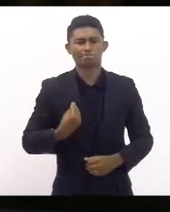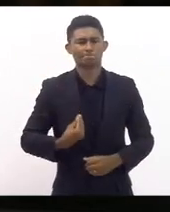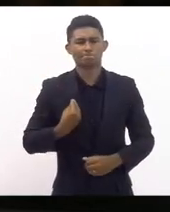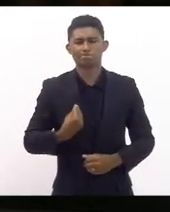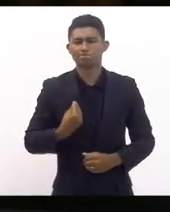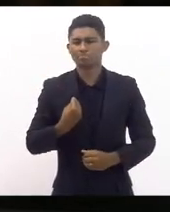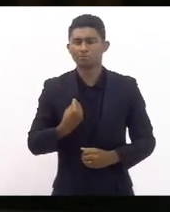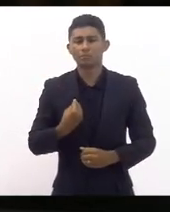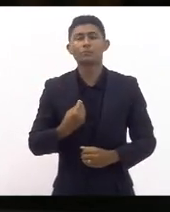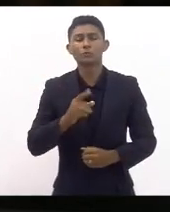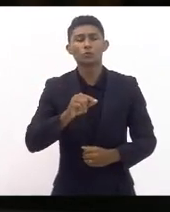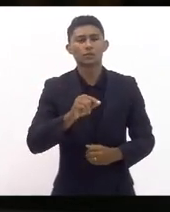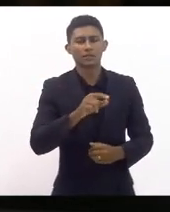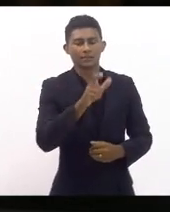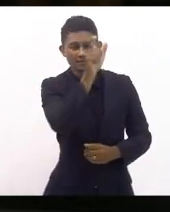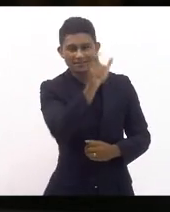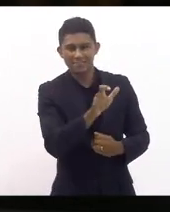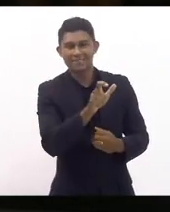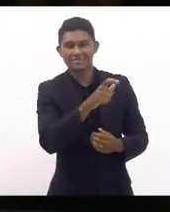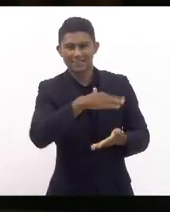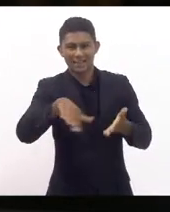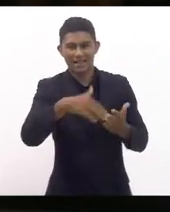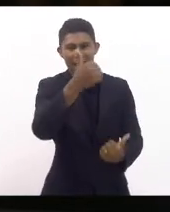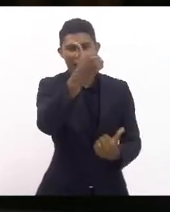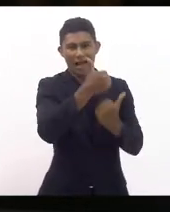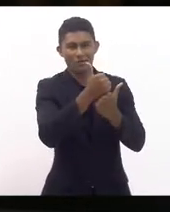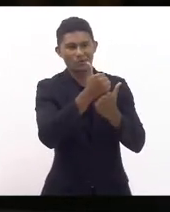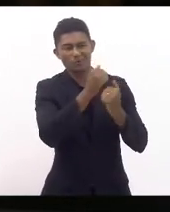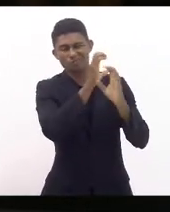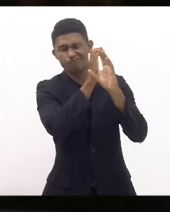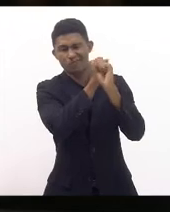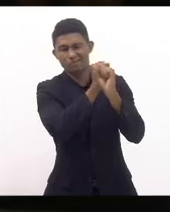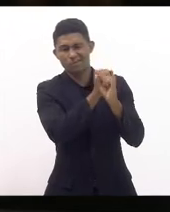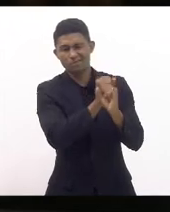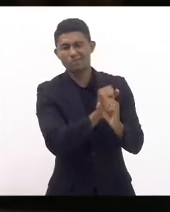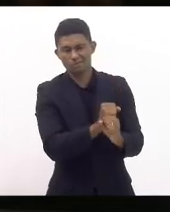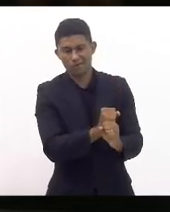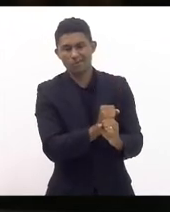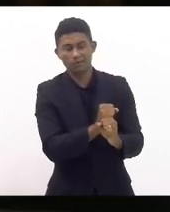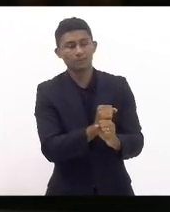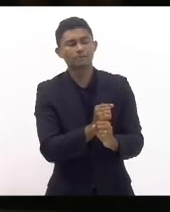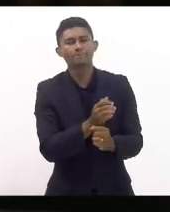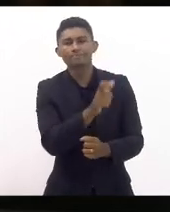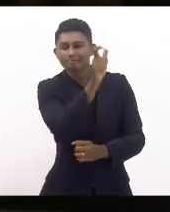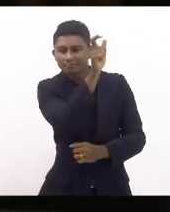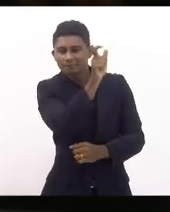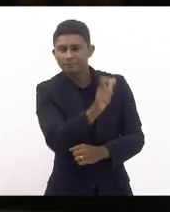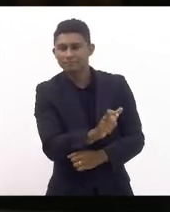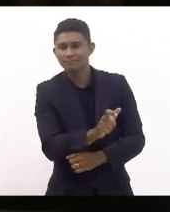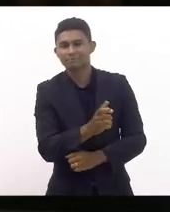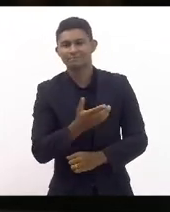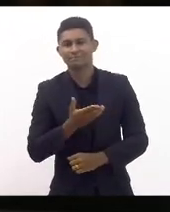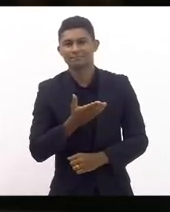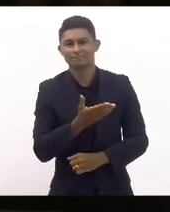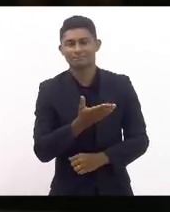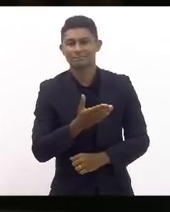desde o subsecretário de Receita atual, que é o meu querido